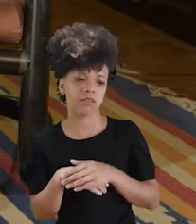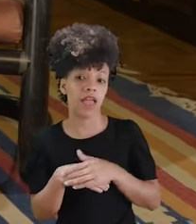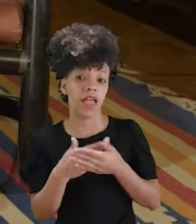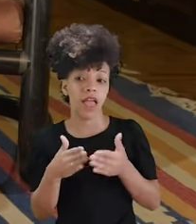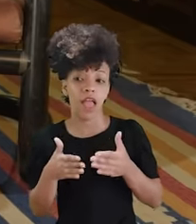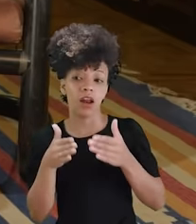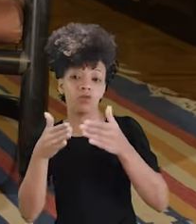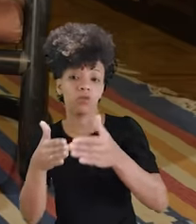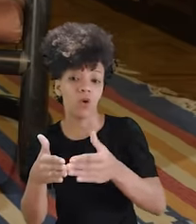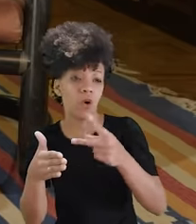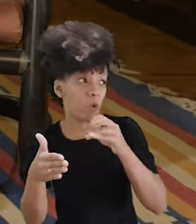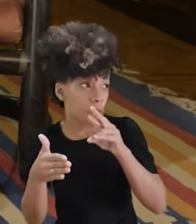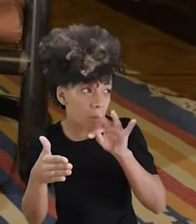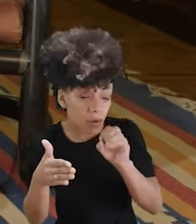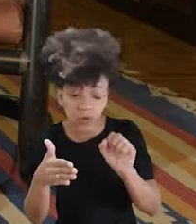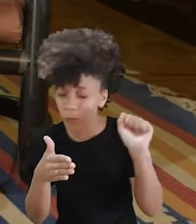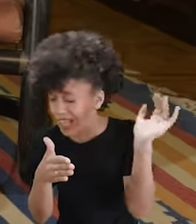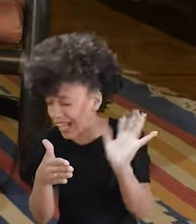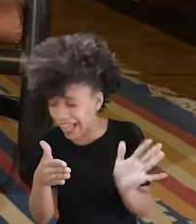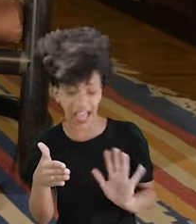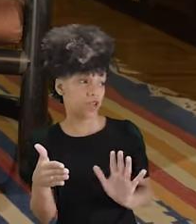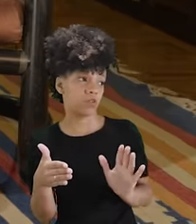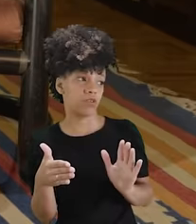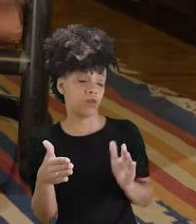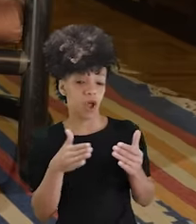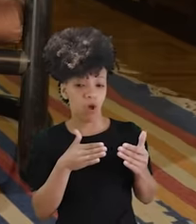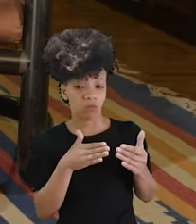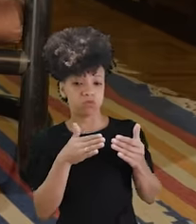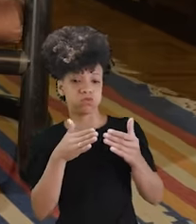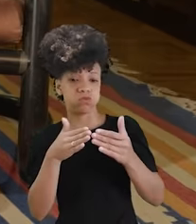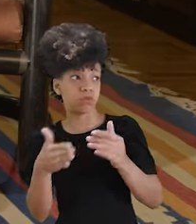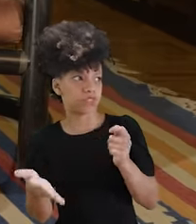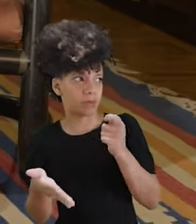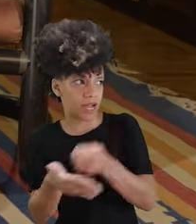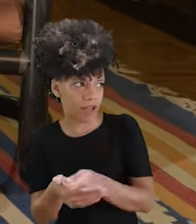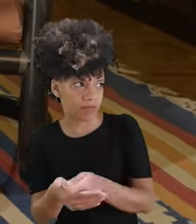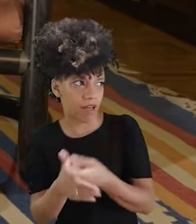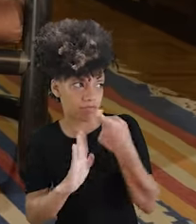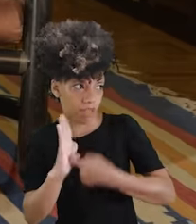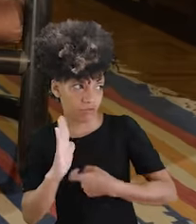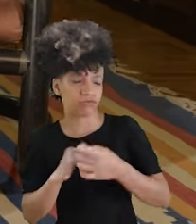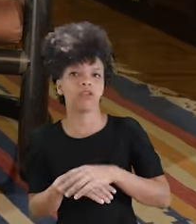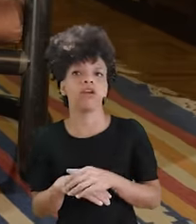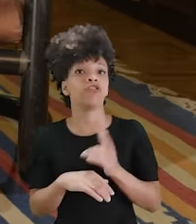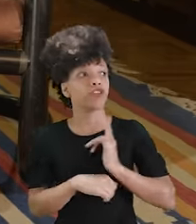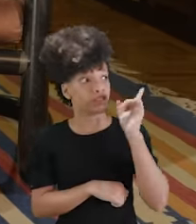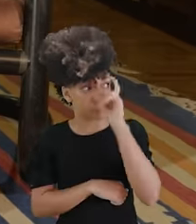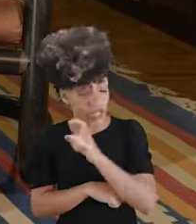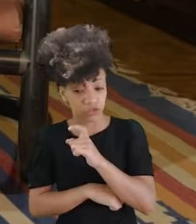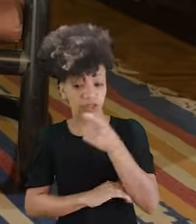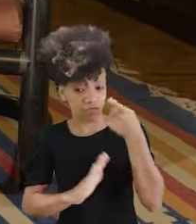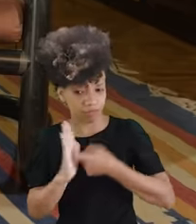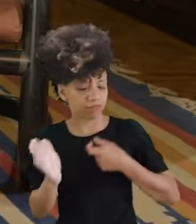Era o porto mais caro do mundo para você trazer o navio né então eles já tinham